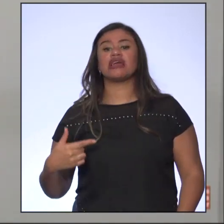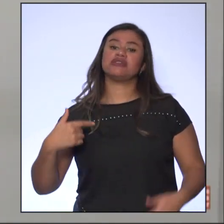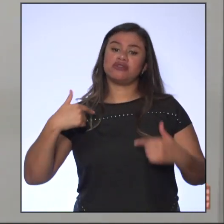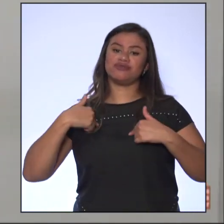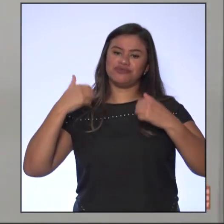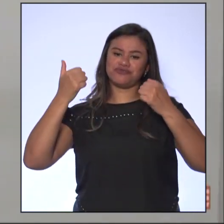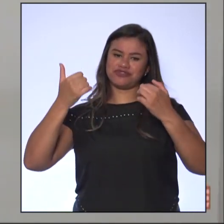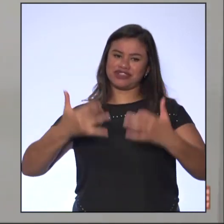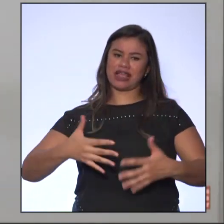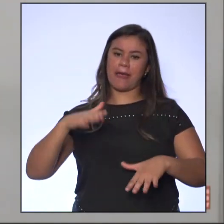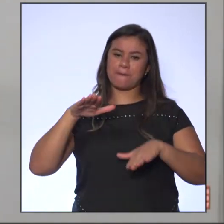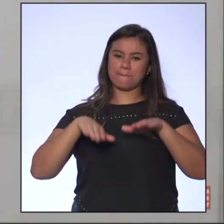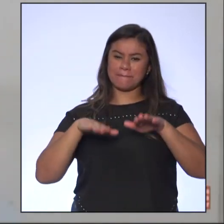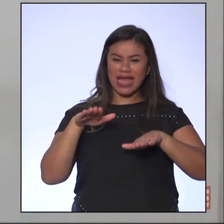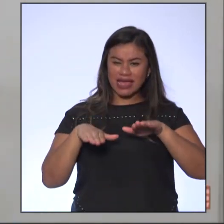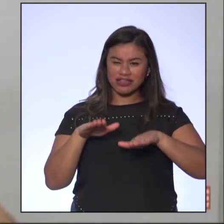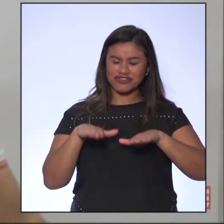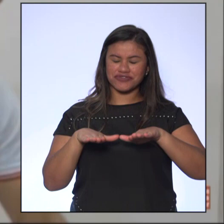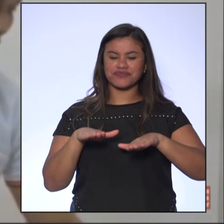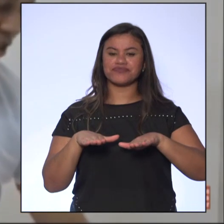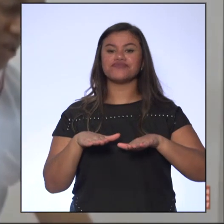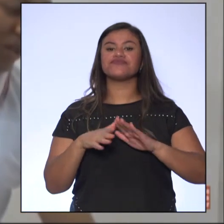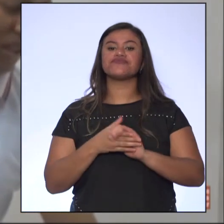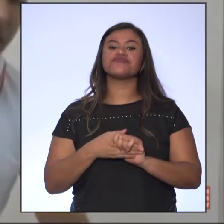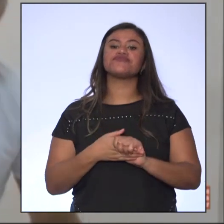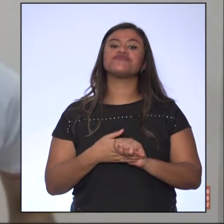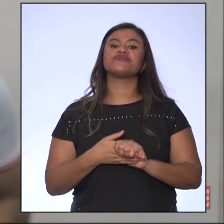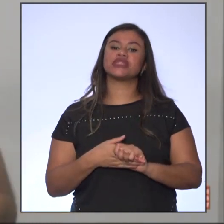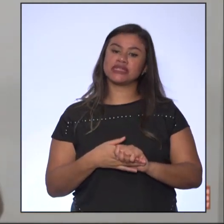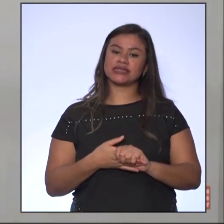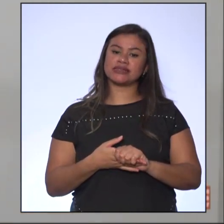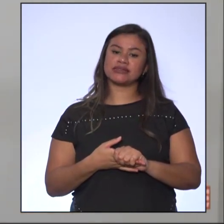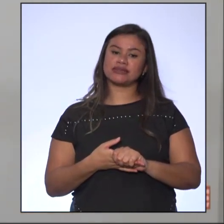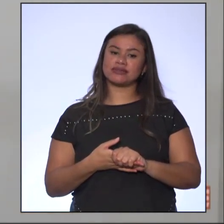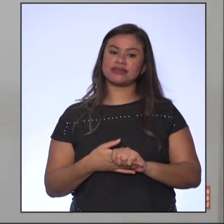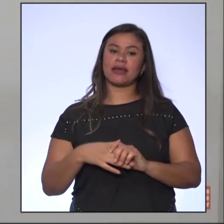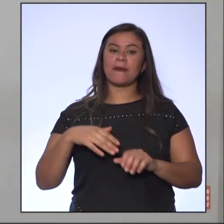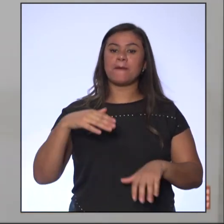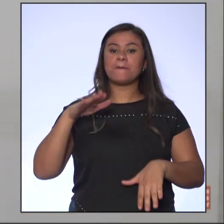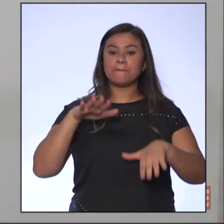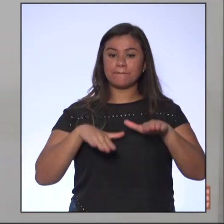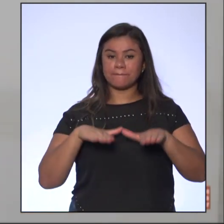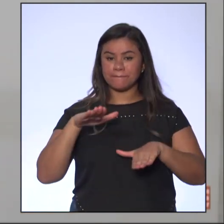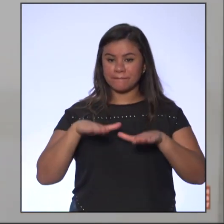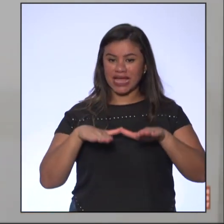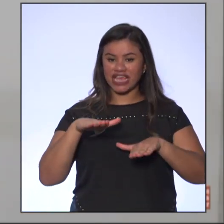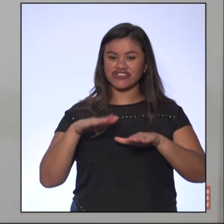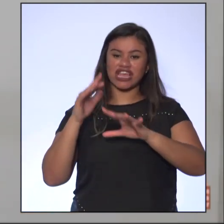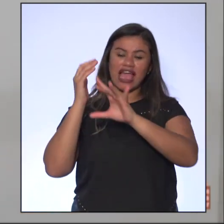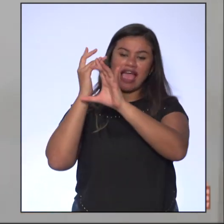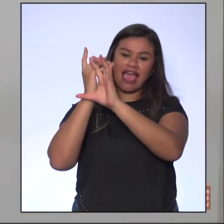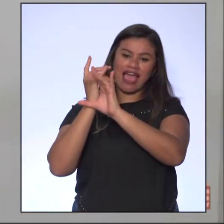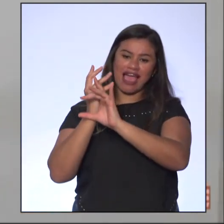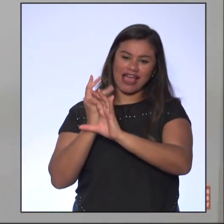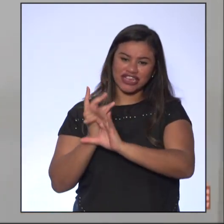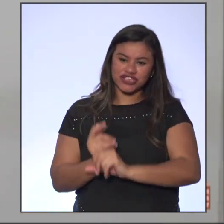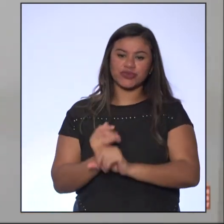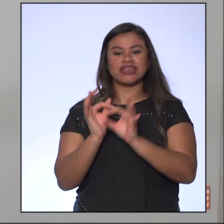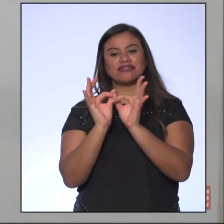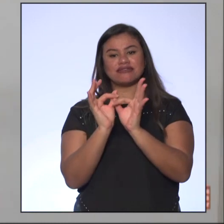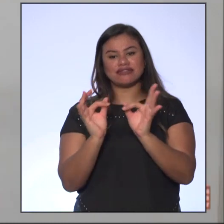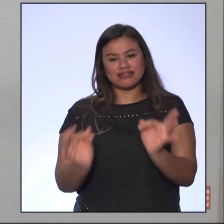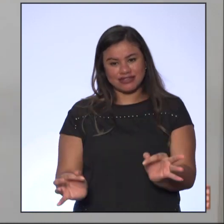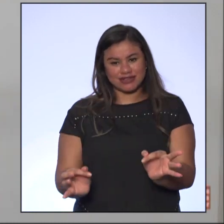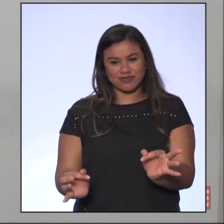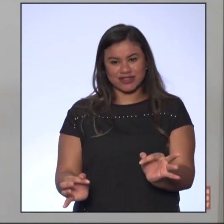média aqui. Em verdade, eu vos digo que nós chamamos de média aritmética simples. O que é